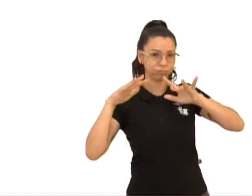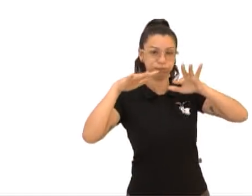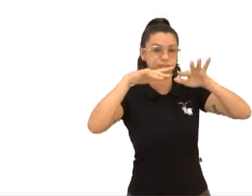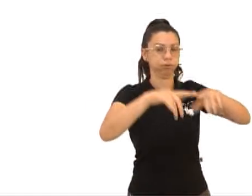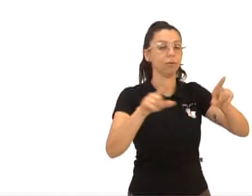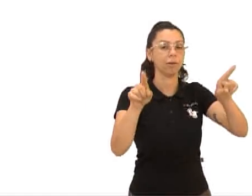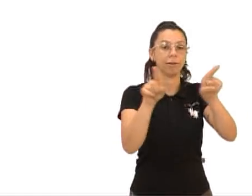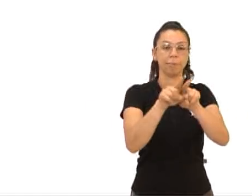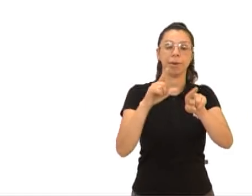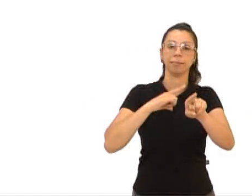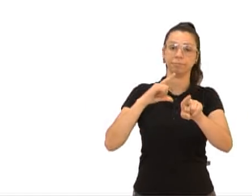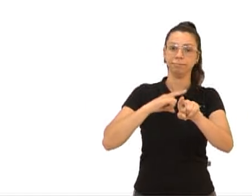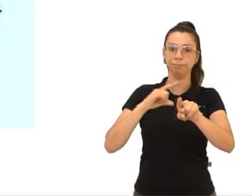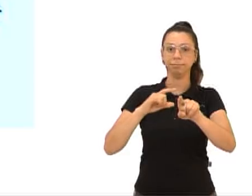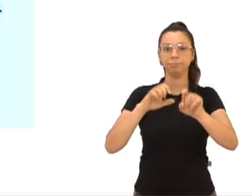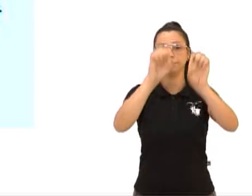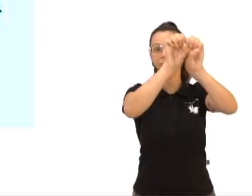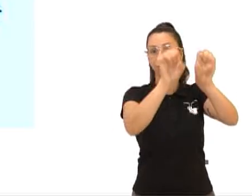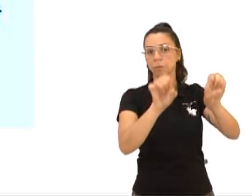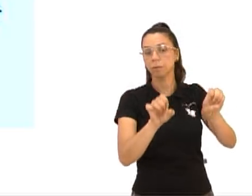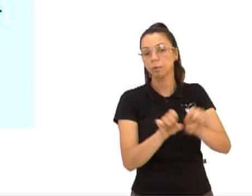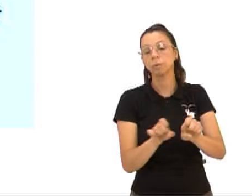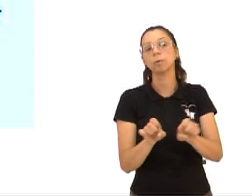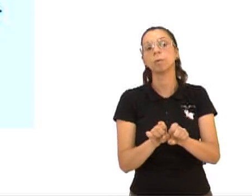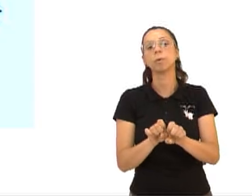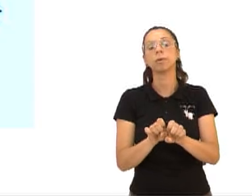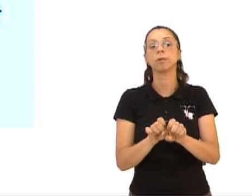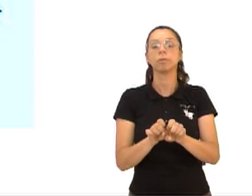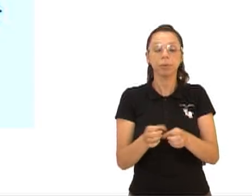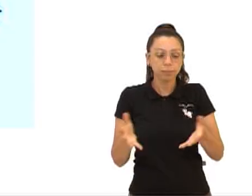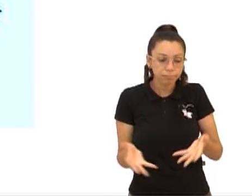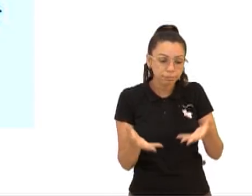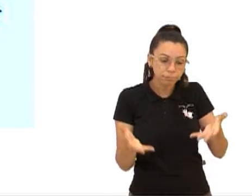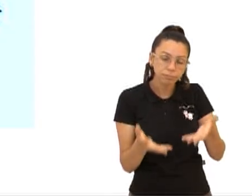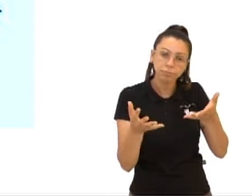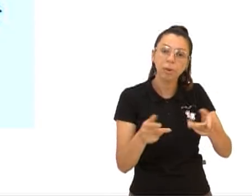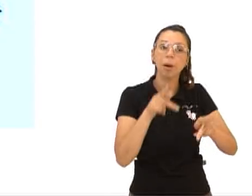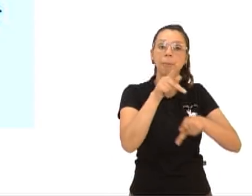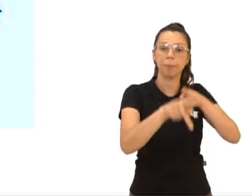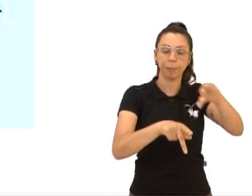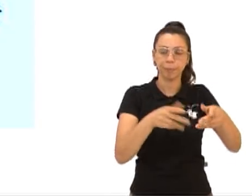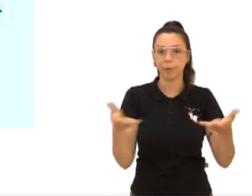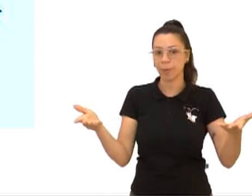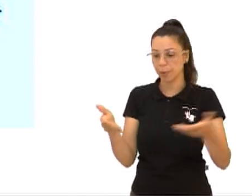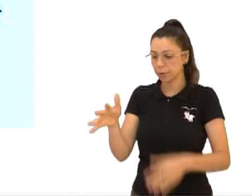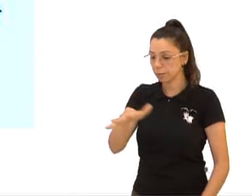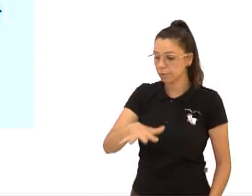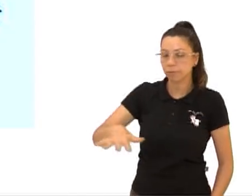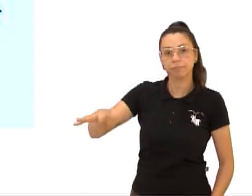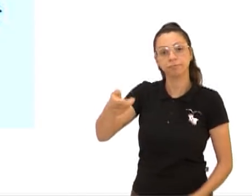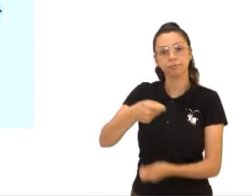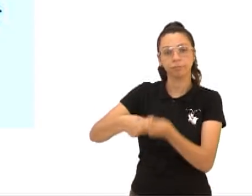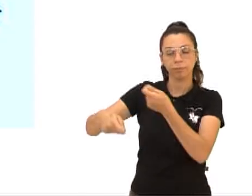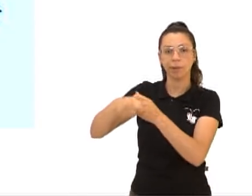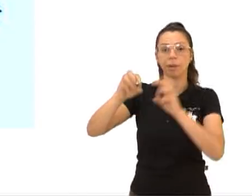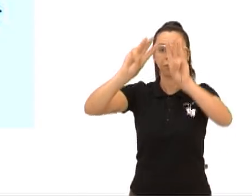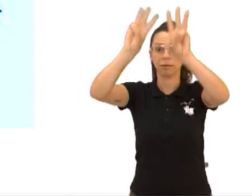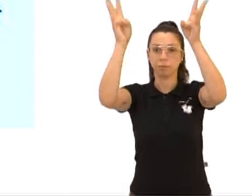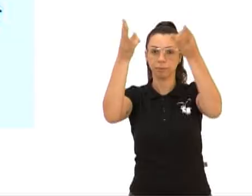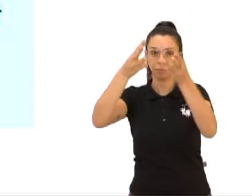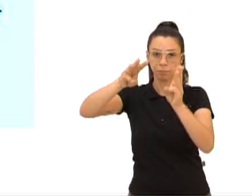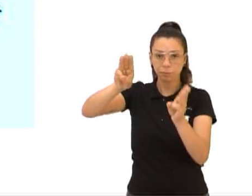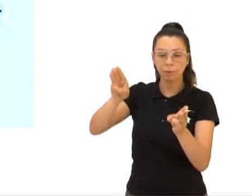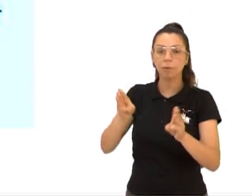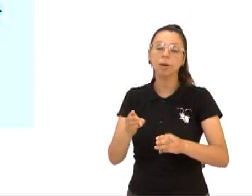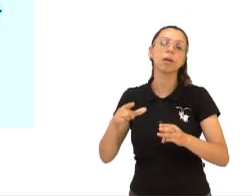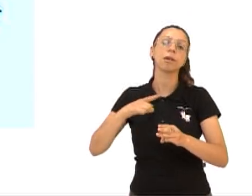adequada para atender a população. E hoje temos aí os setores da economia, temos um mapa aí do continente africano,